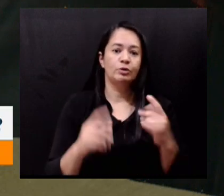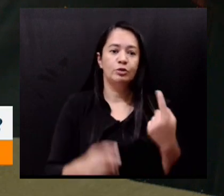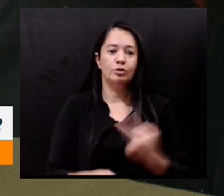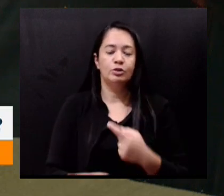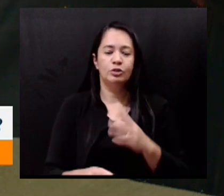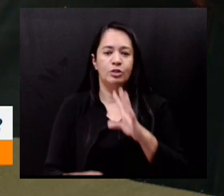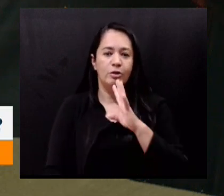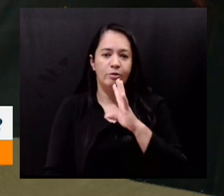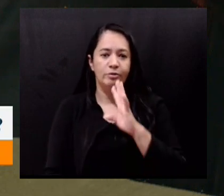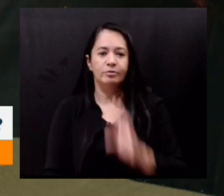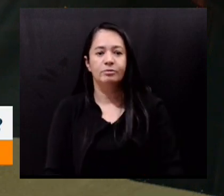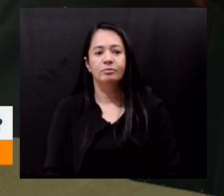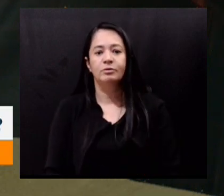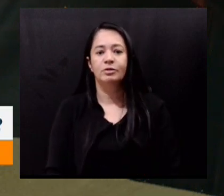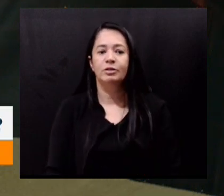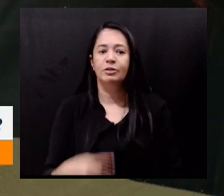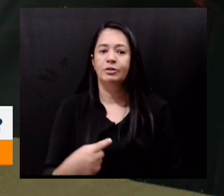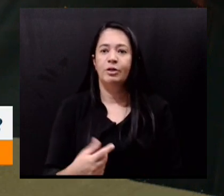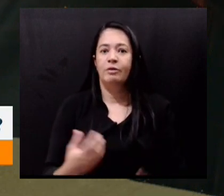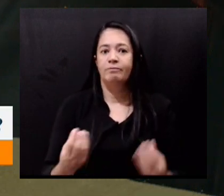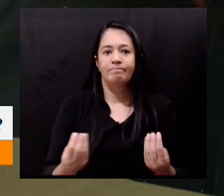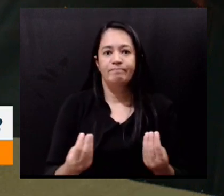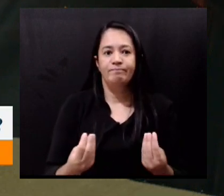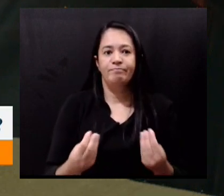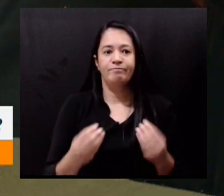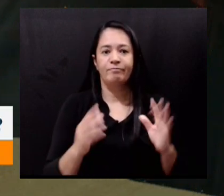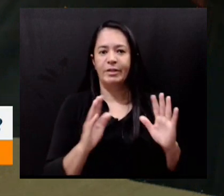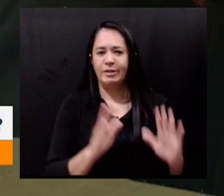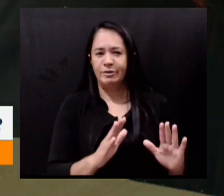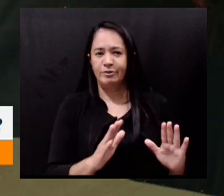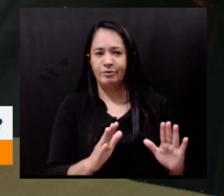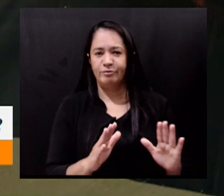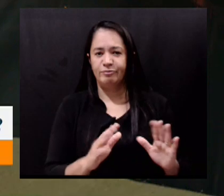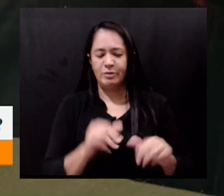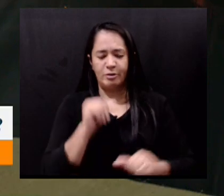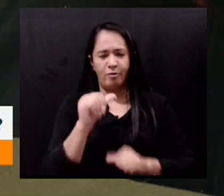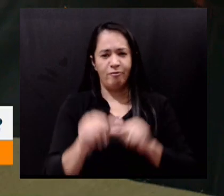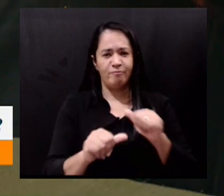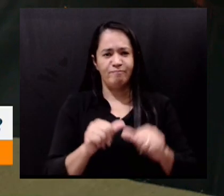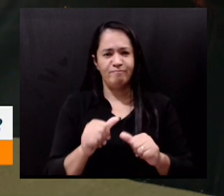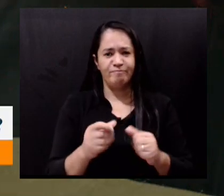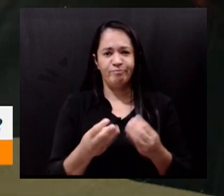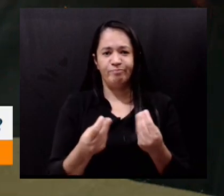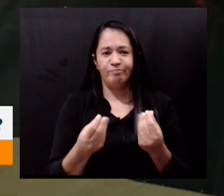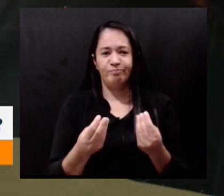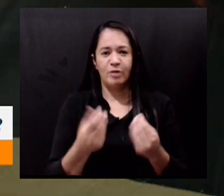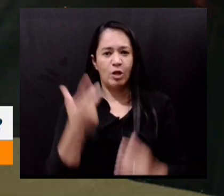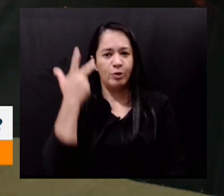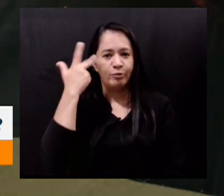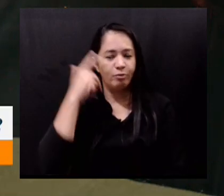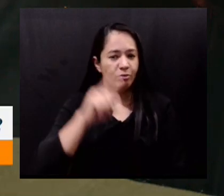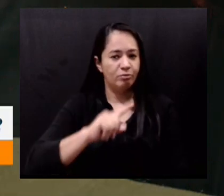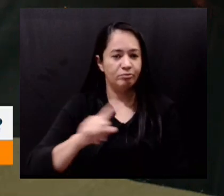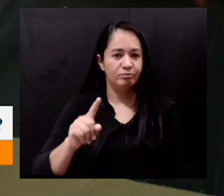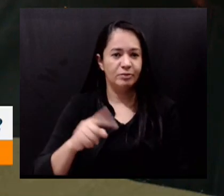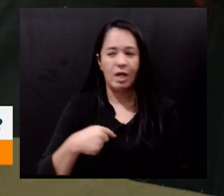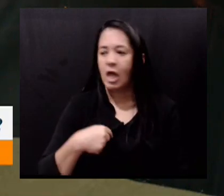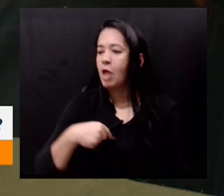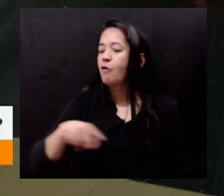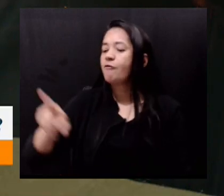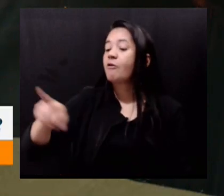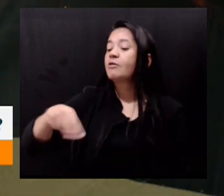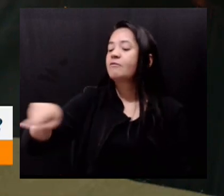e que a gente não pode deixar que isso se torne algo natural, né? Eu vou lá, vou te cancelar e